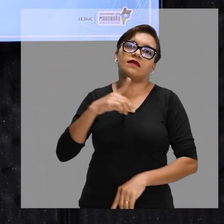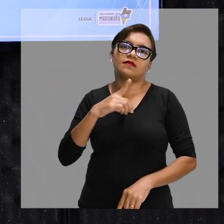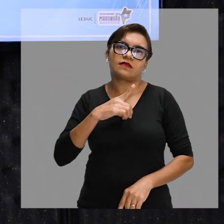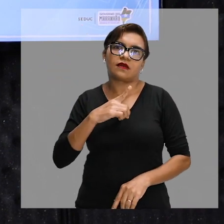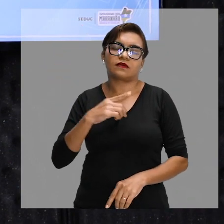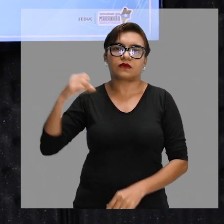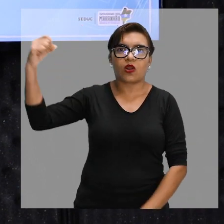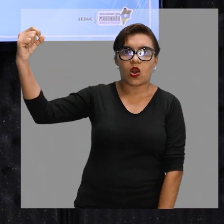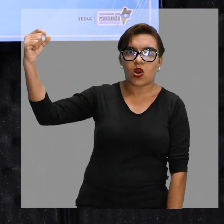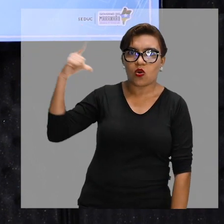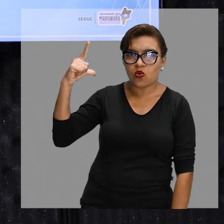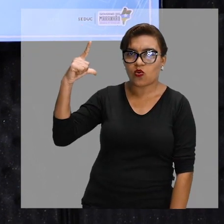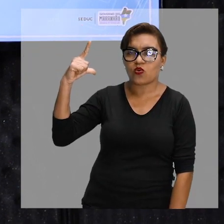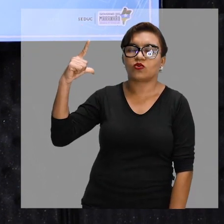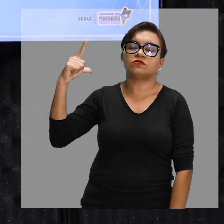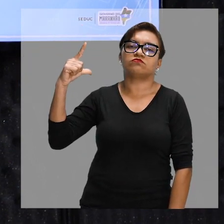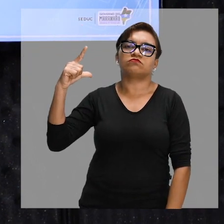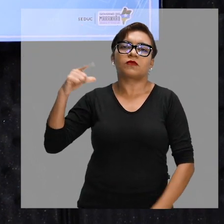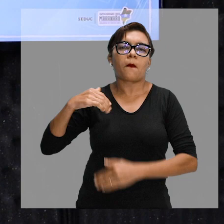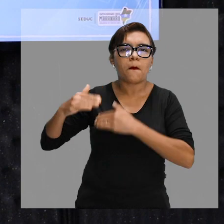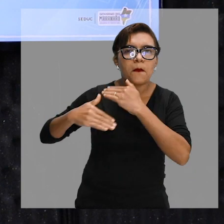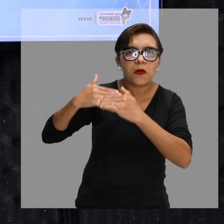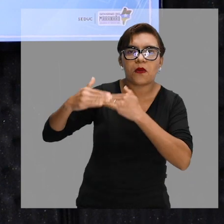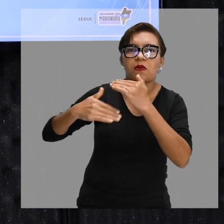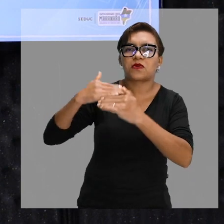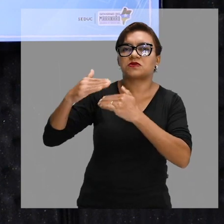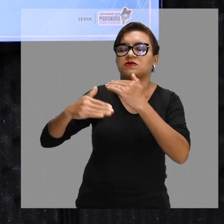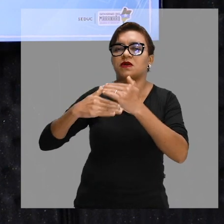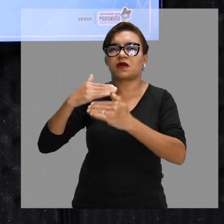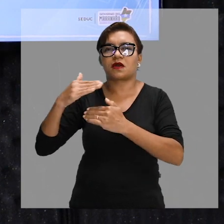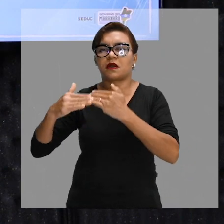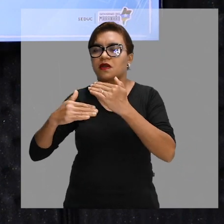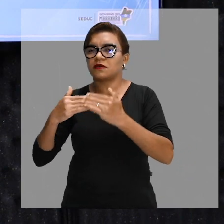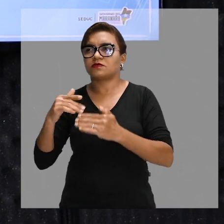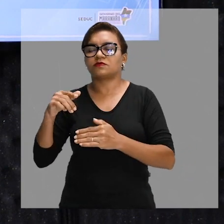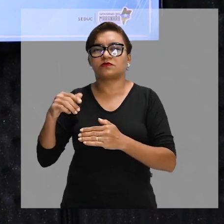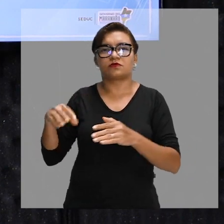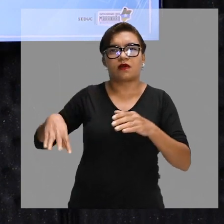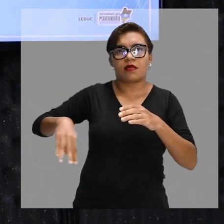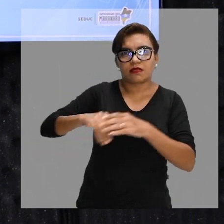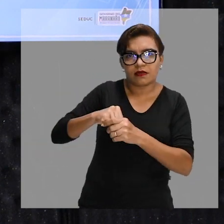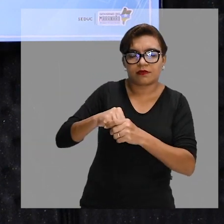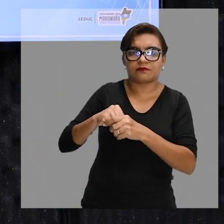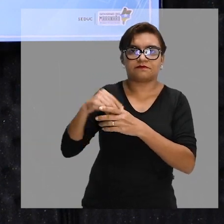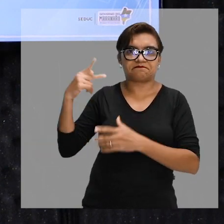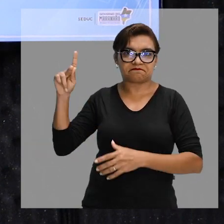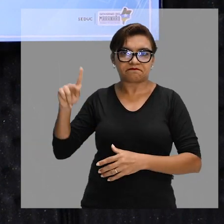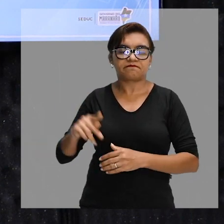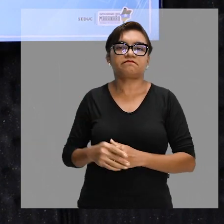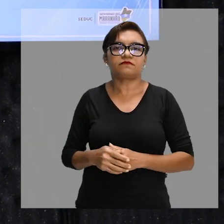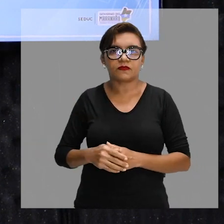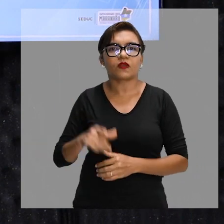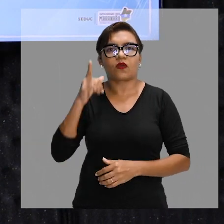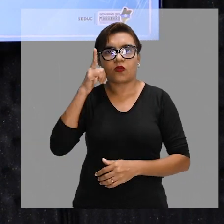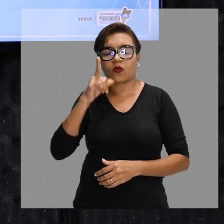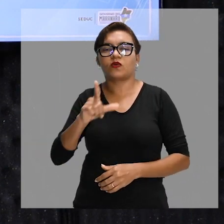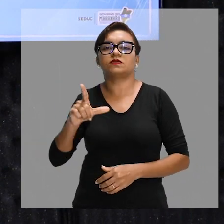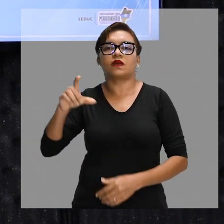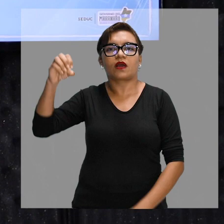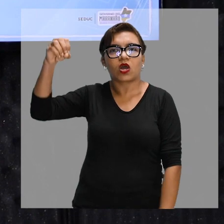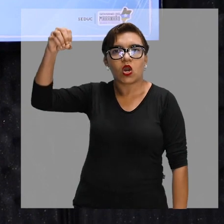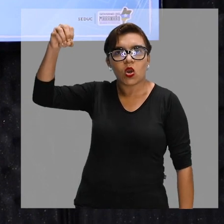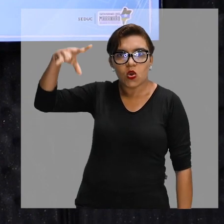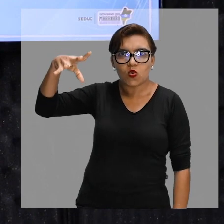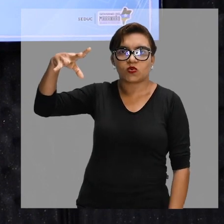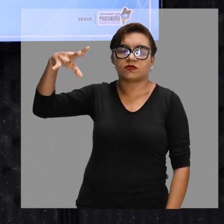é? Pelos processos, né, de fusão nuclear que acontece no Sol. Então, ele consegue emitir essa